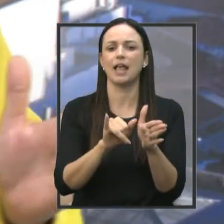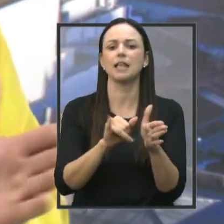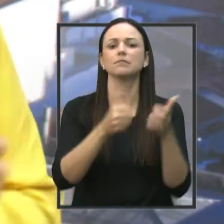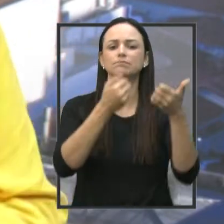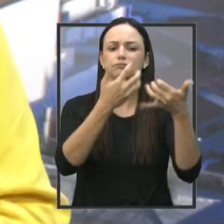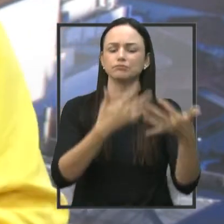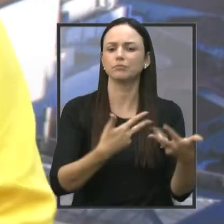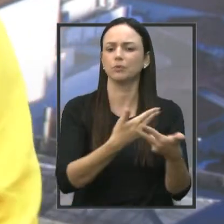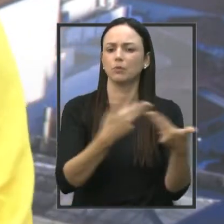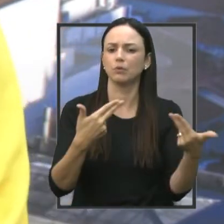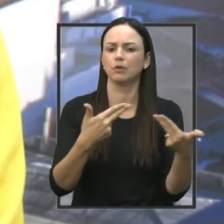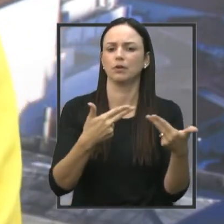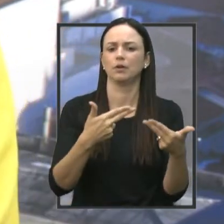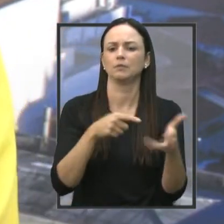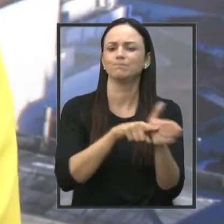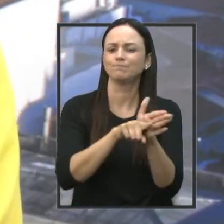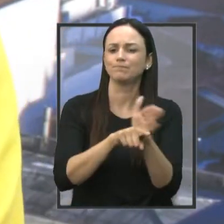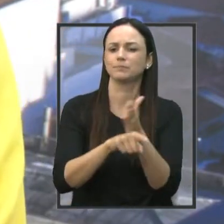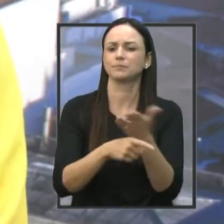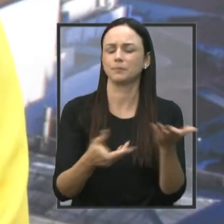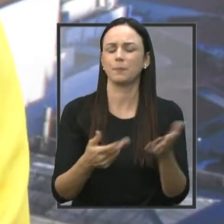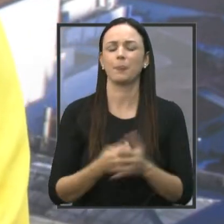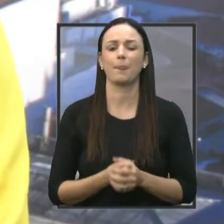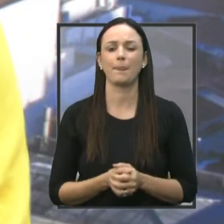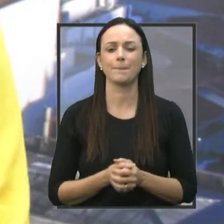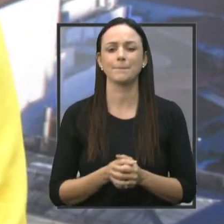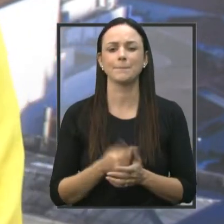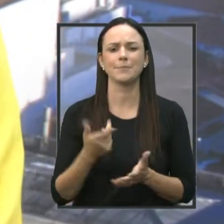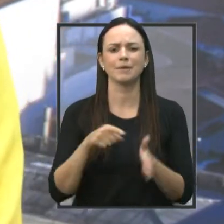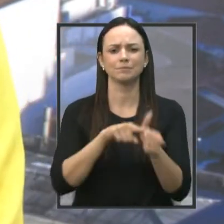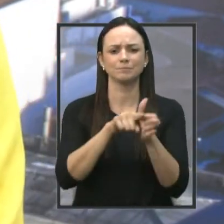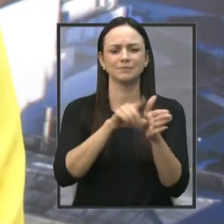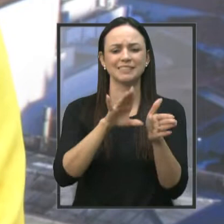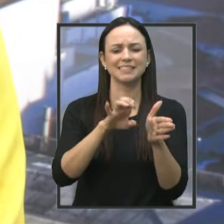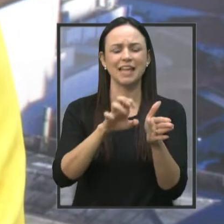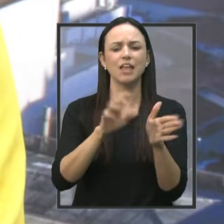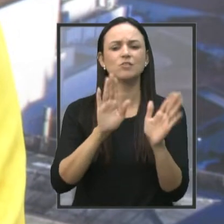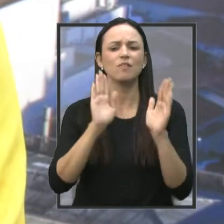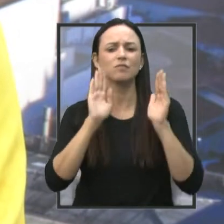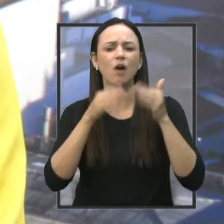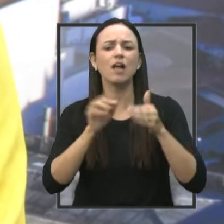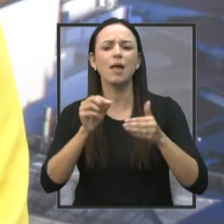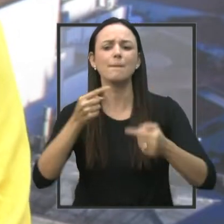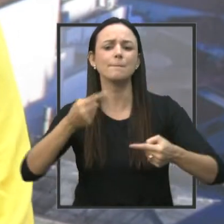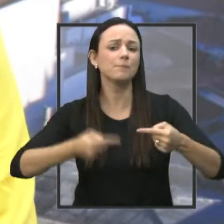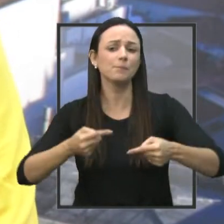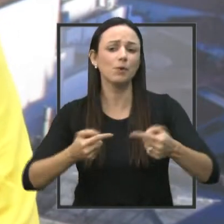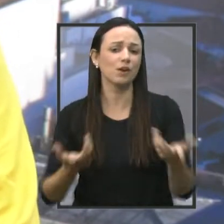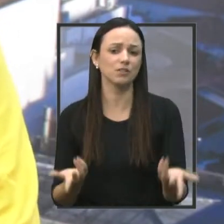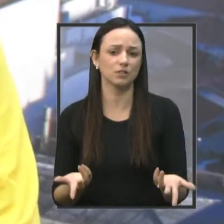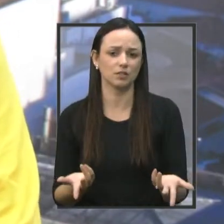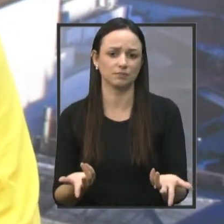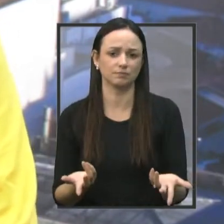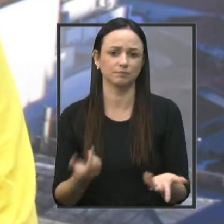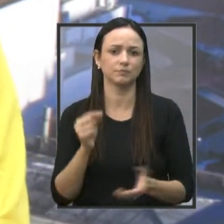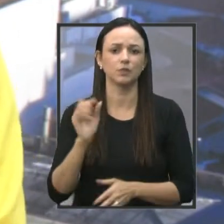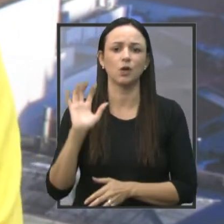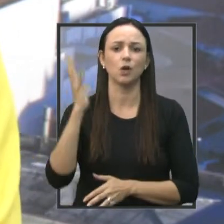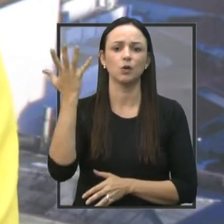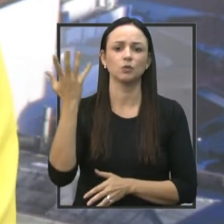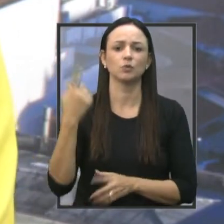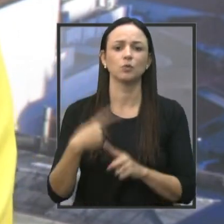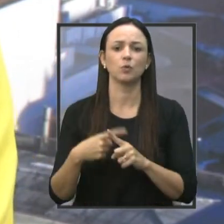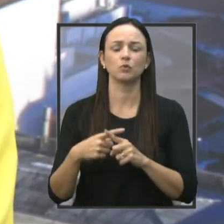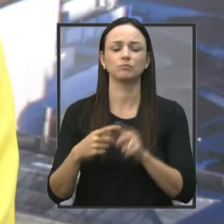coisas, entendeu? Então a gente viu ali uma SEI totalmente política. É isso que acontece quando